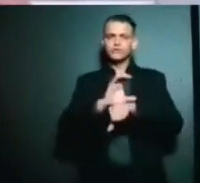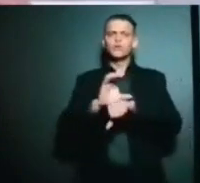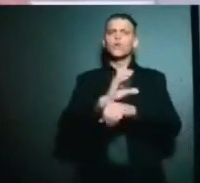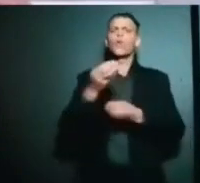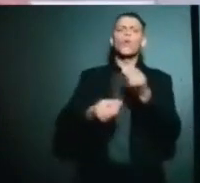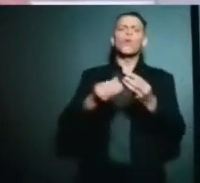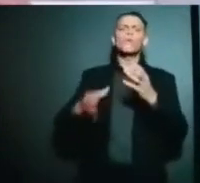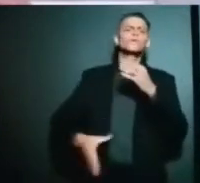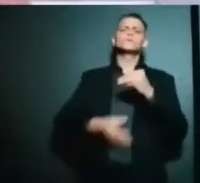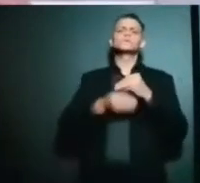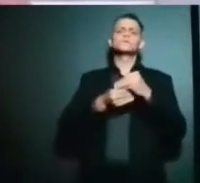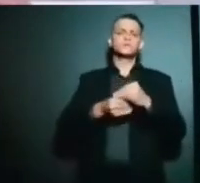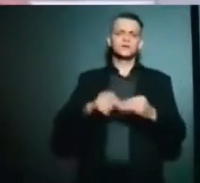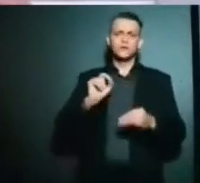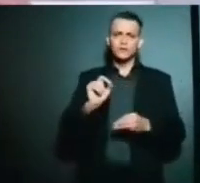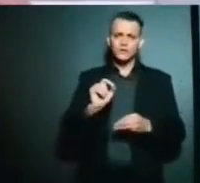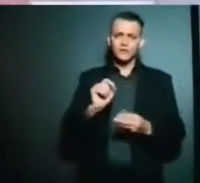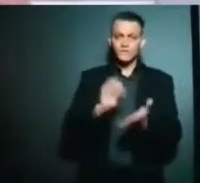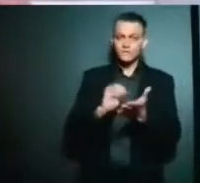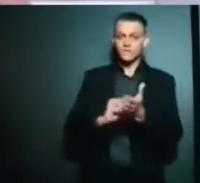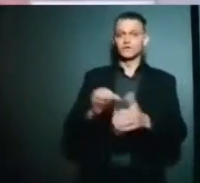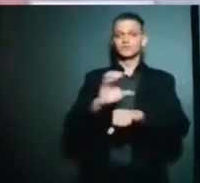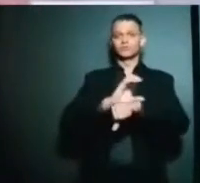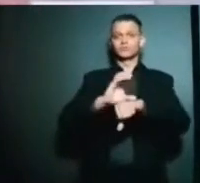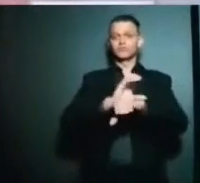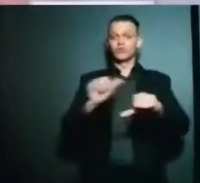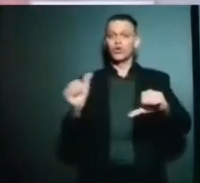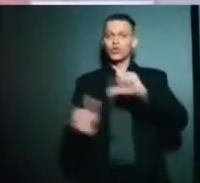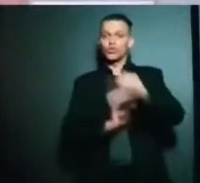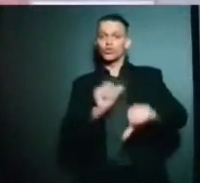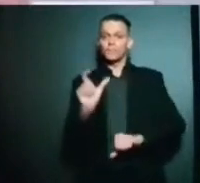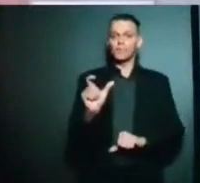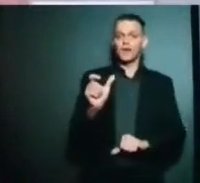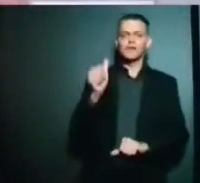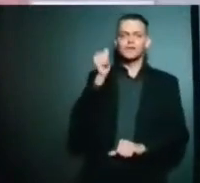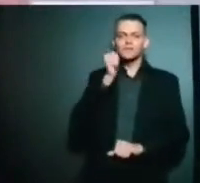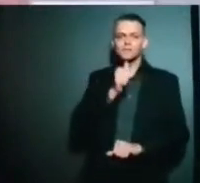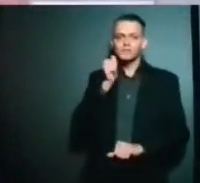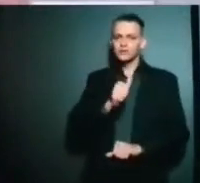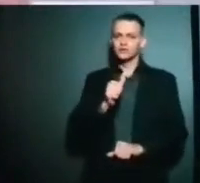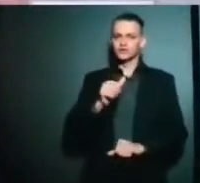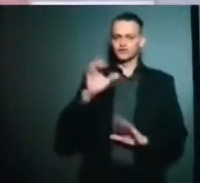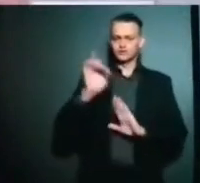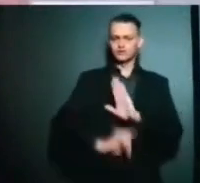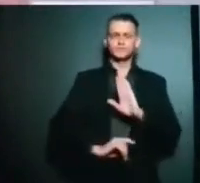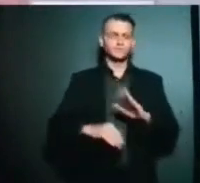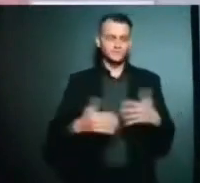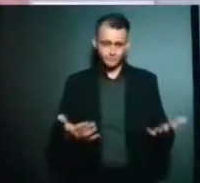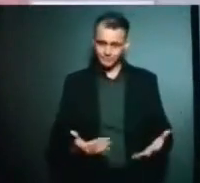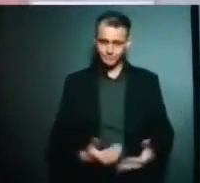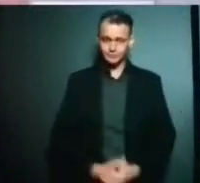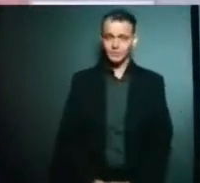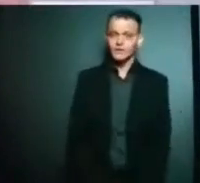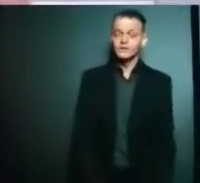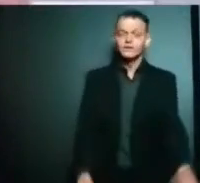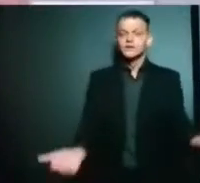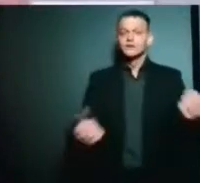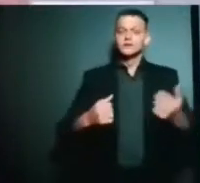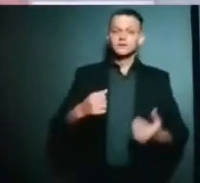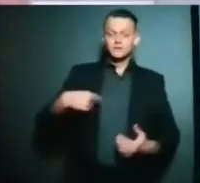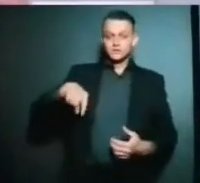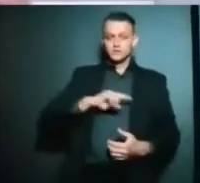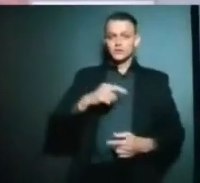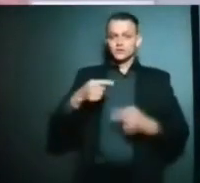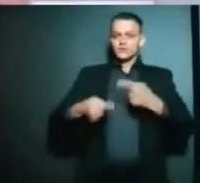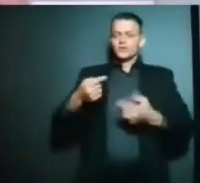emenda inconstitucional que troca a palavra mulher, que dá isonomia do direito? Enfim, então nós discutimos